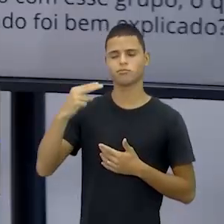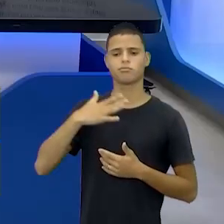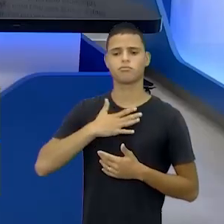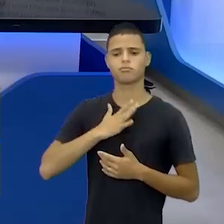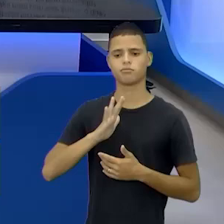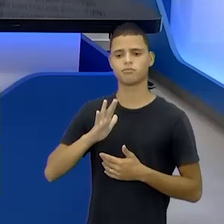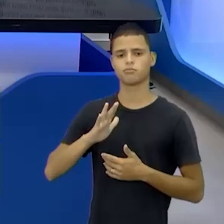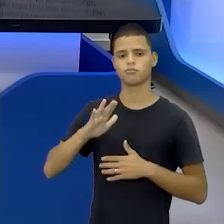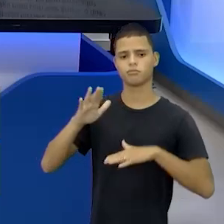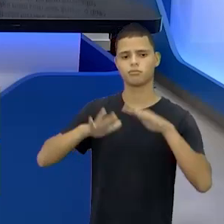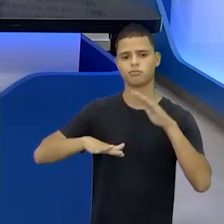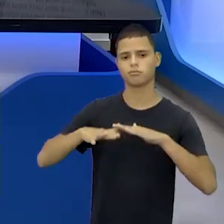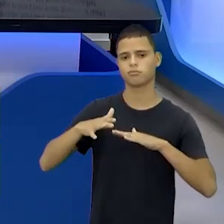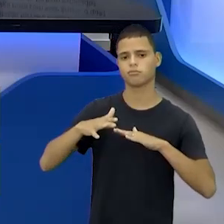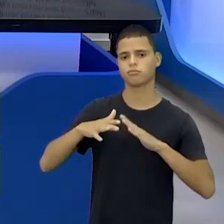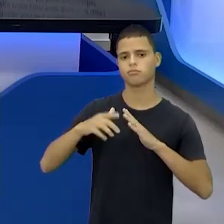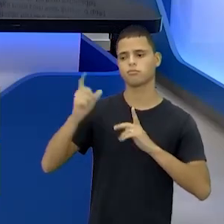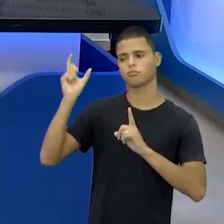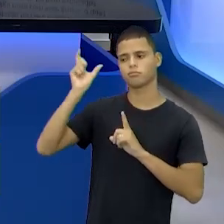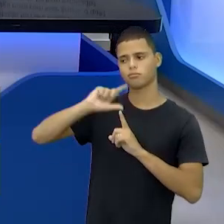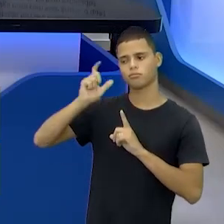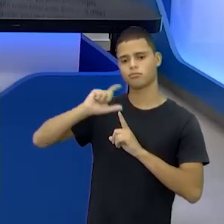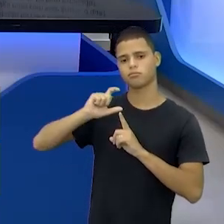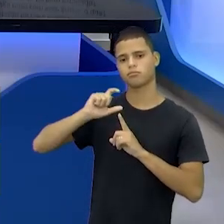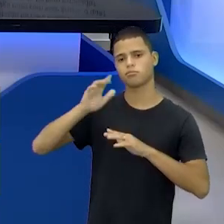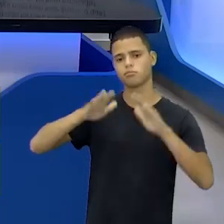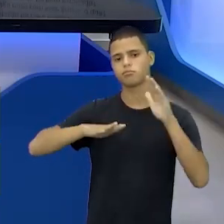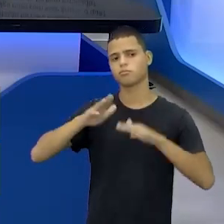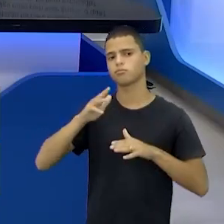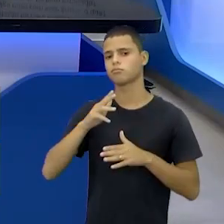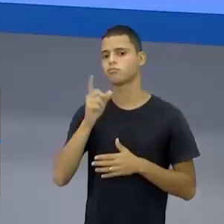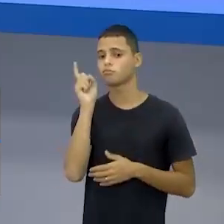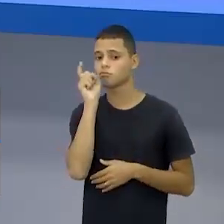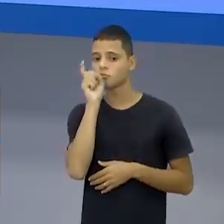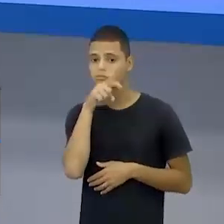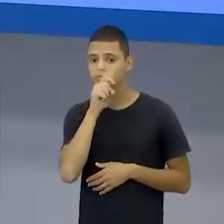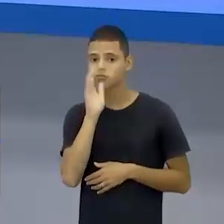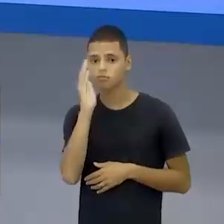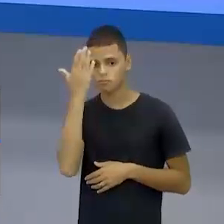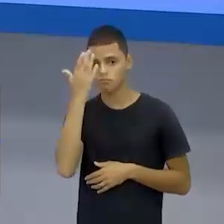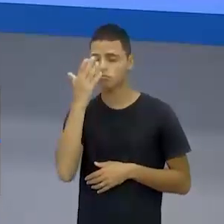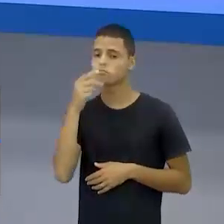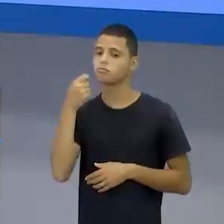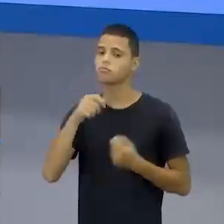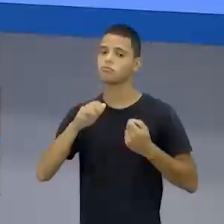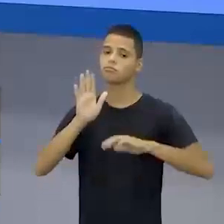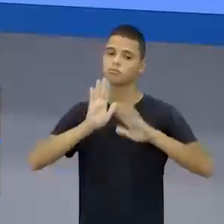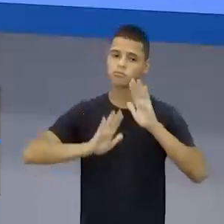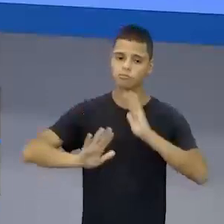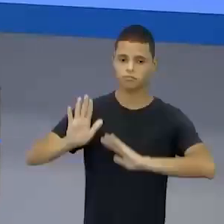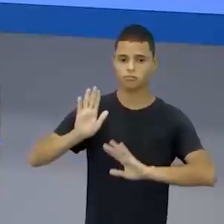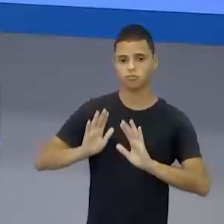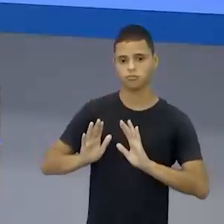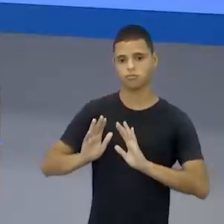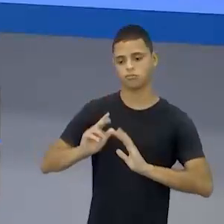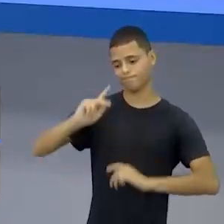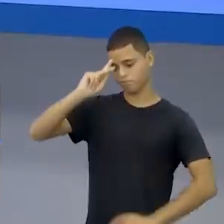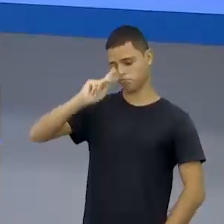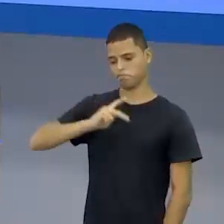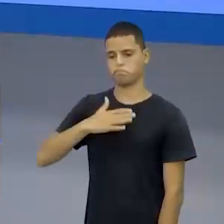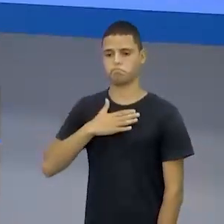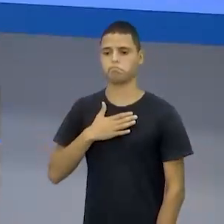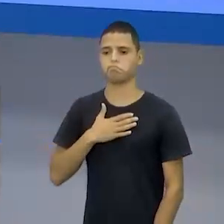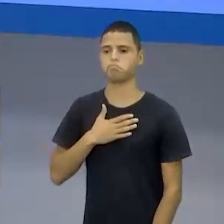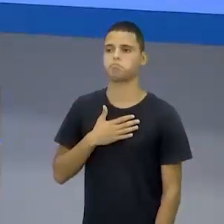aí ela vai acabar criticando, mas não é verdade. Então tem que tomar esse cuidado quando você está fazendo o papel de avaliador, de não levar nada para o lado pessoal. E